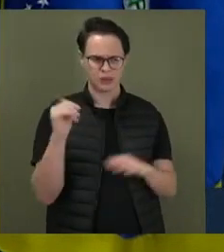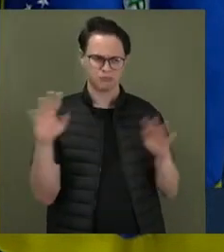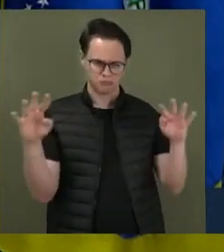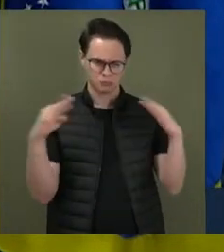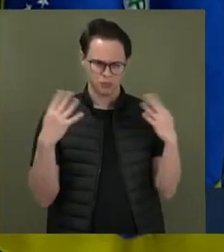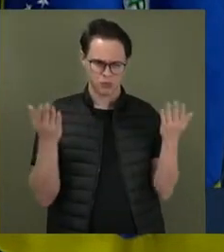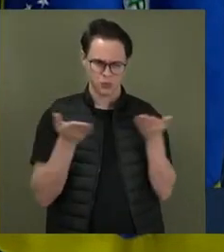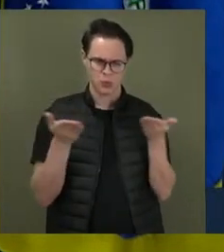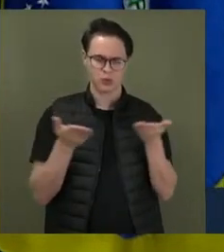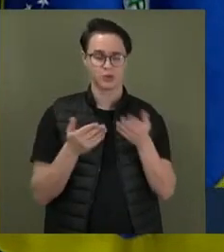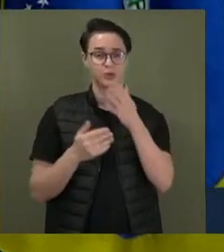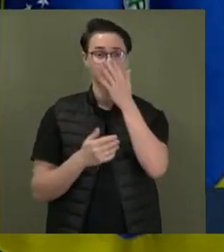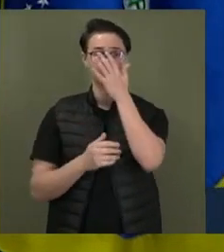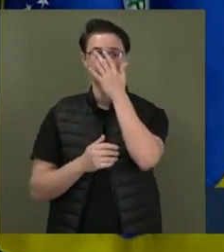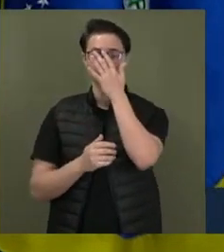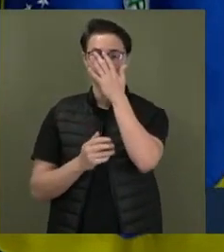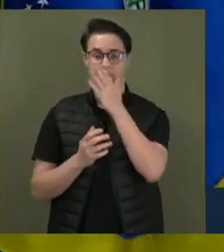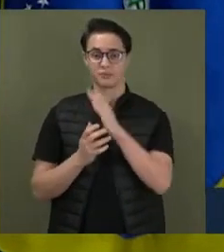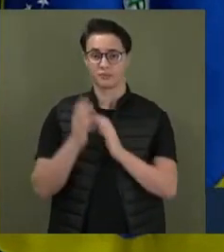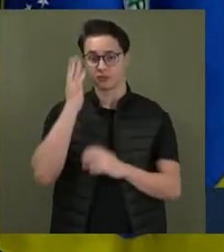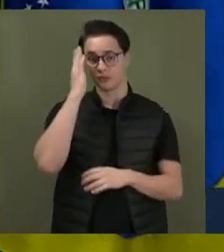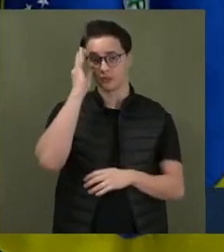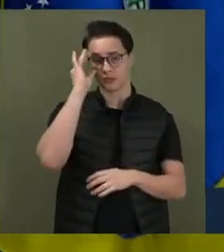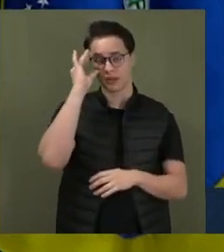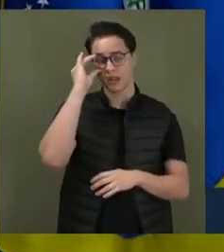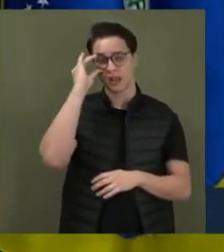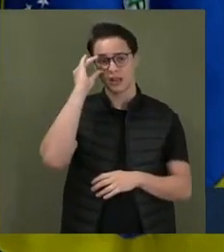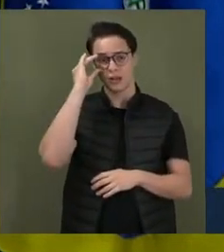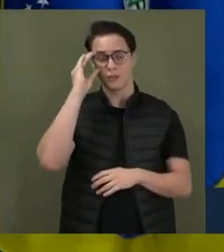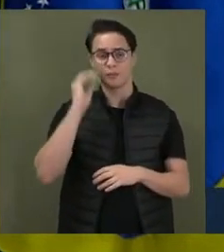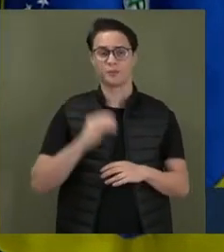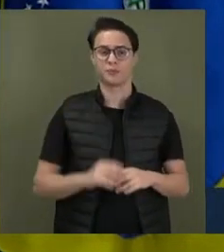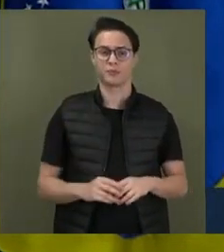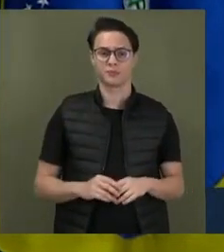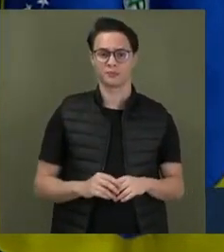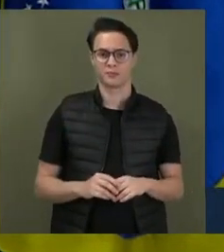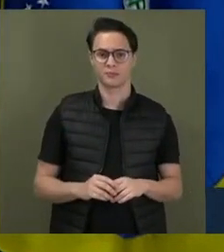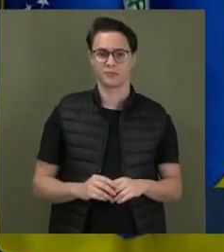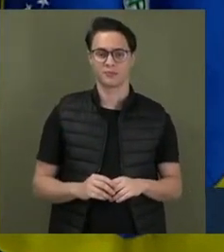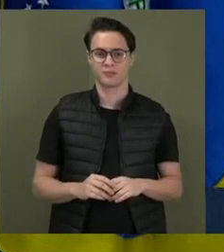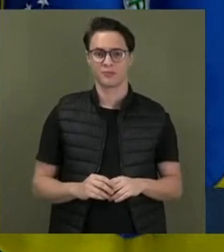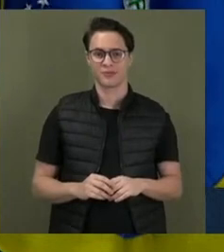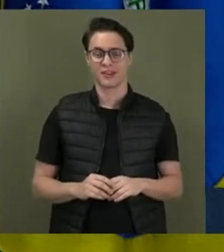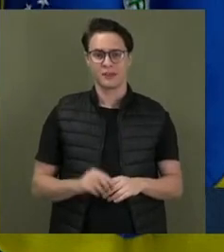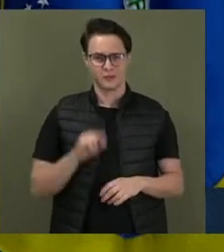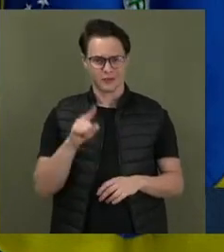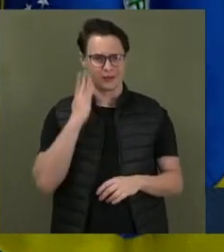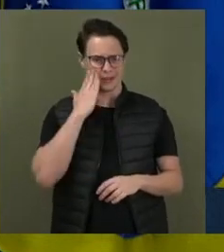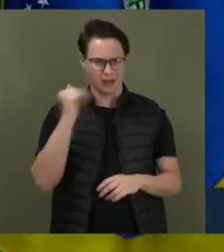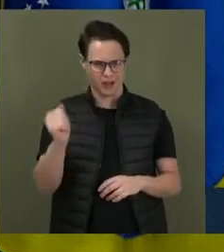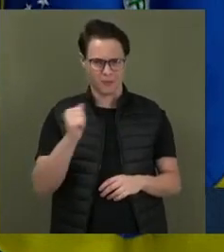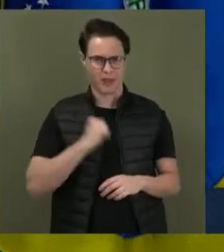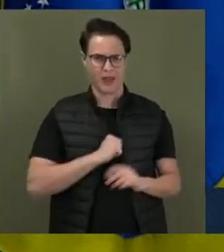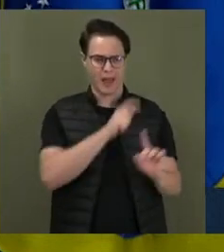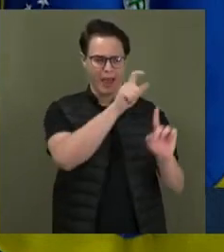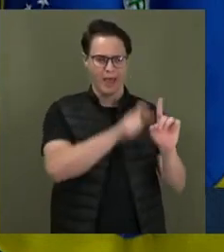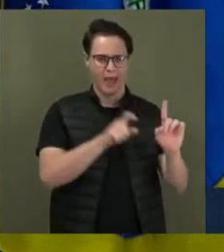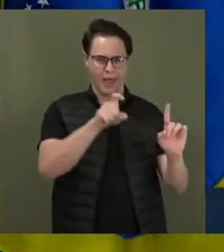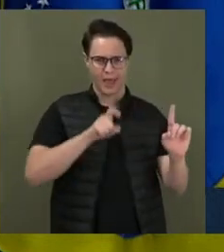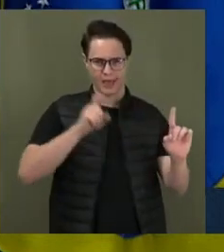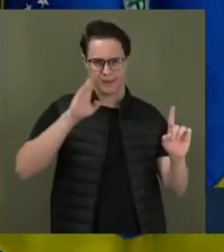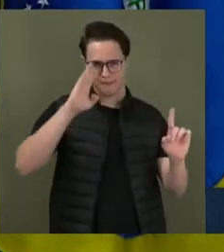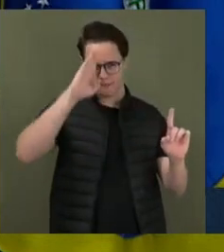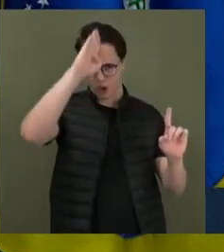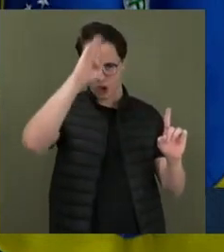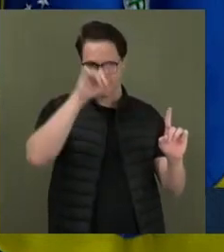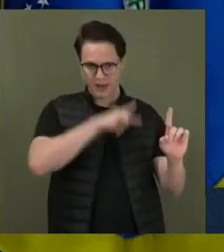presentes, de que a perseguição desenfreada que é feita contra o ex-presidente Bolsonaro não está